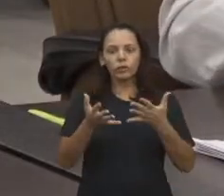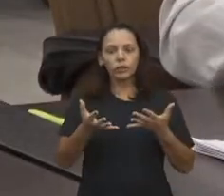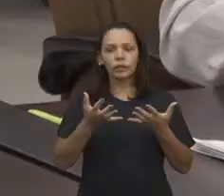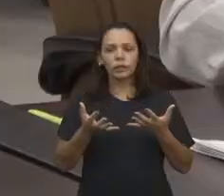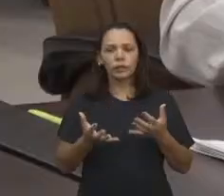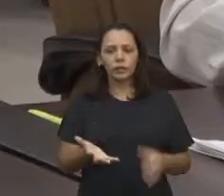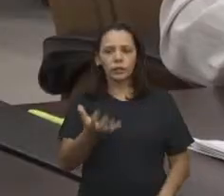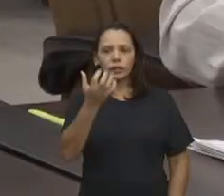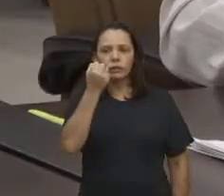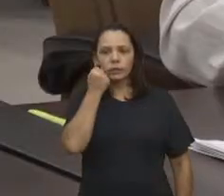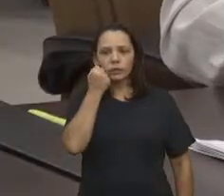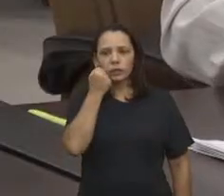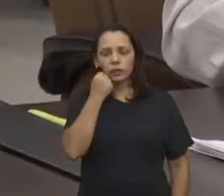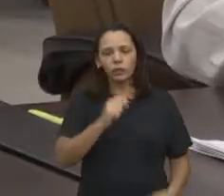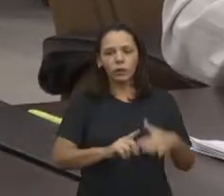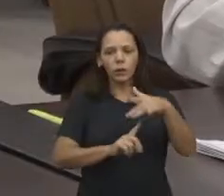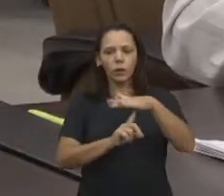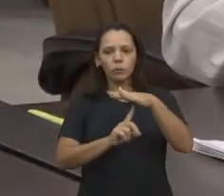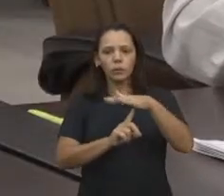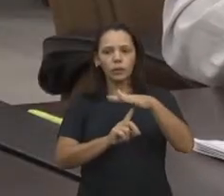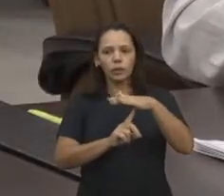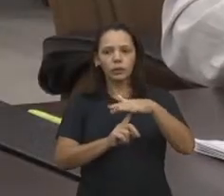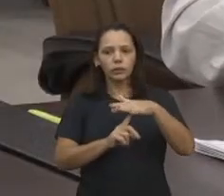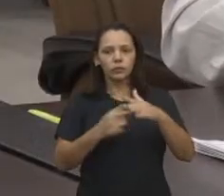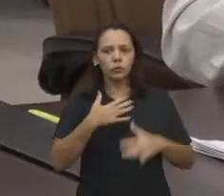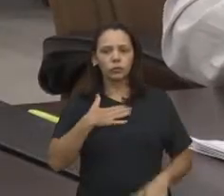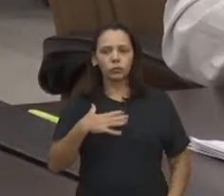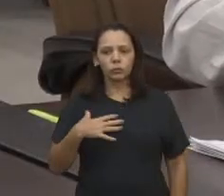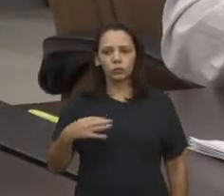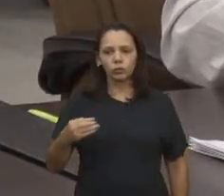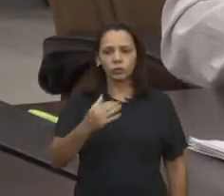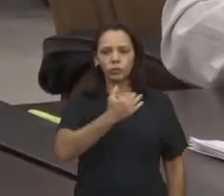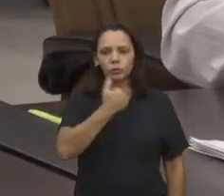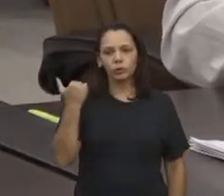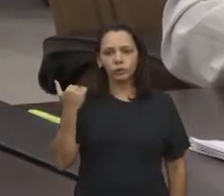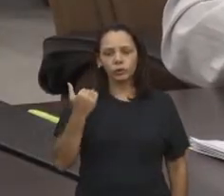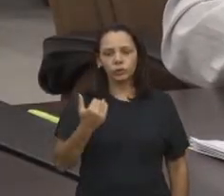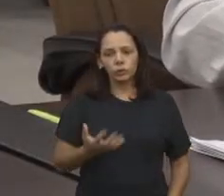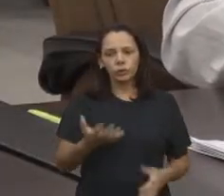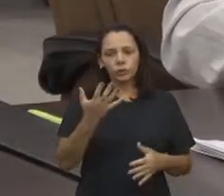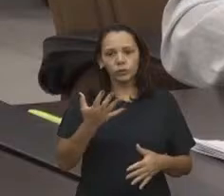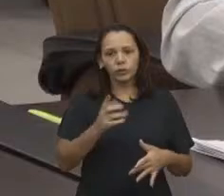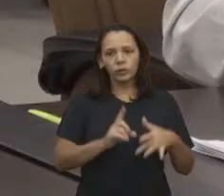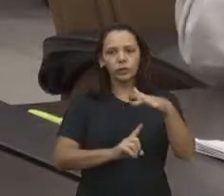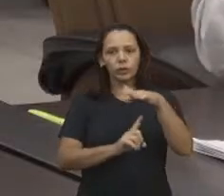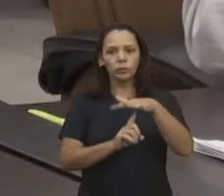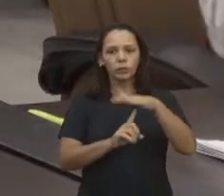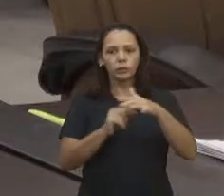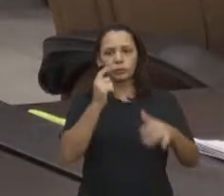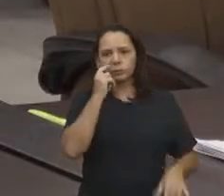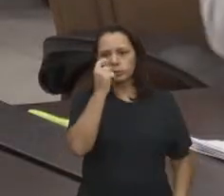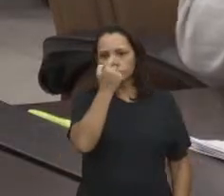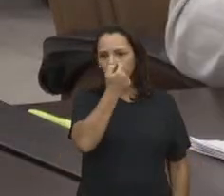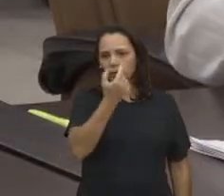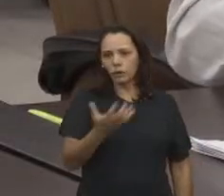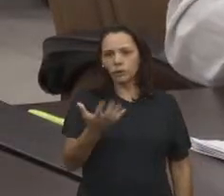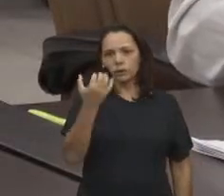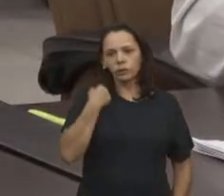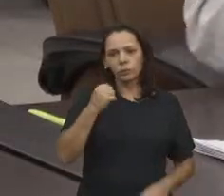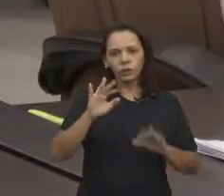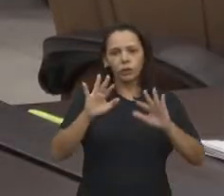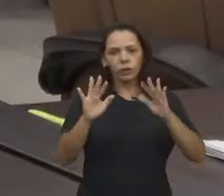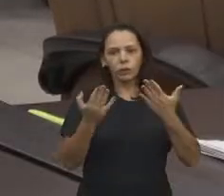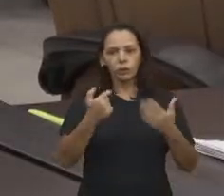adotar a praça do meu filho lá, que faleceu, faz 4 anos e pouco, já adotar a praça do Parque Minha Lua, podia, que eu morrer, ficar junto com ele lá naquele